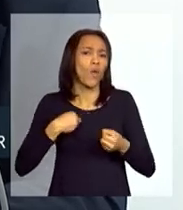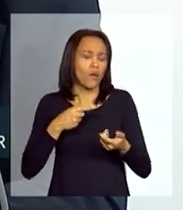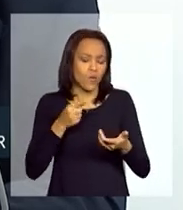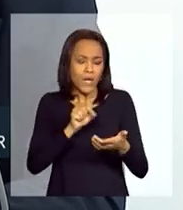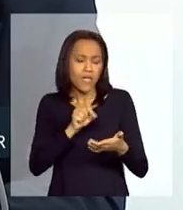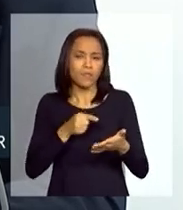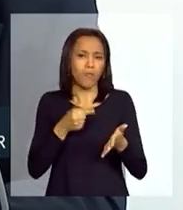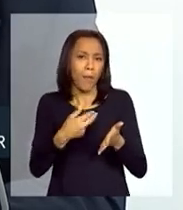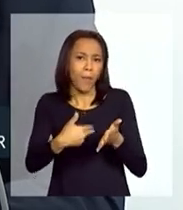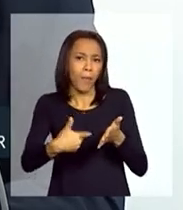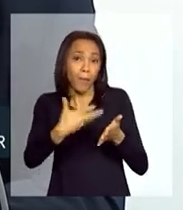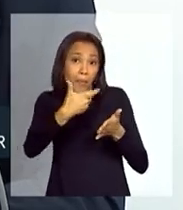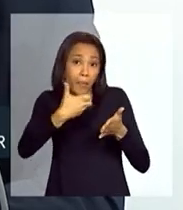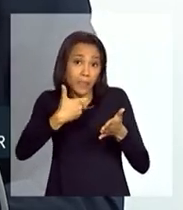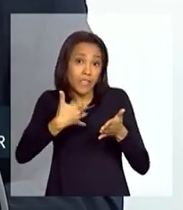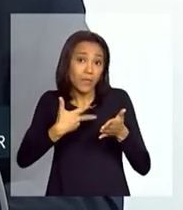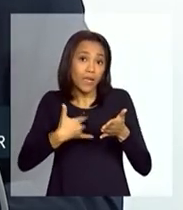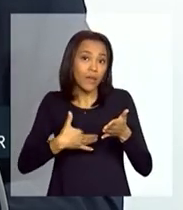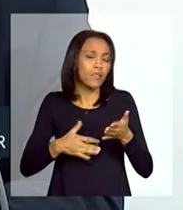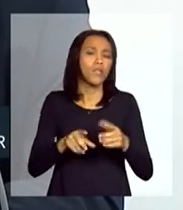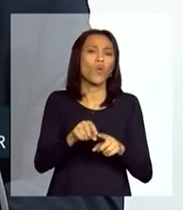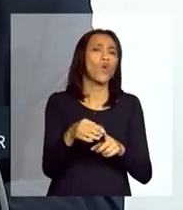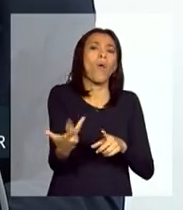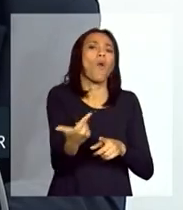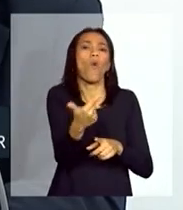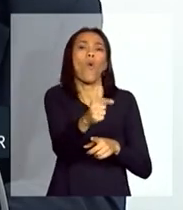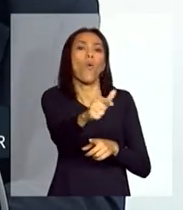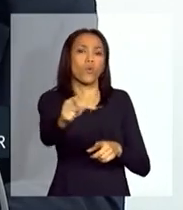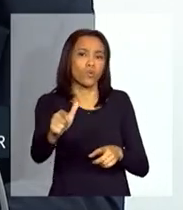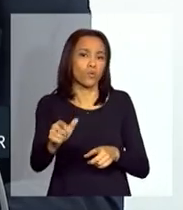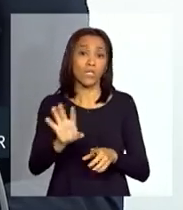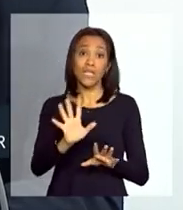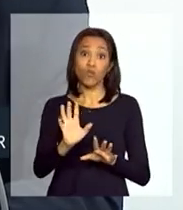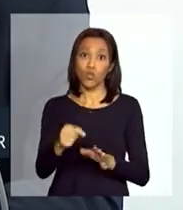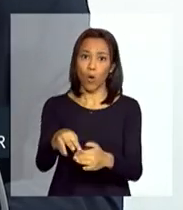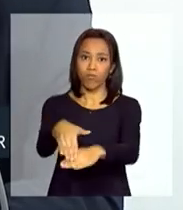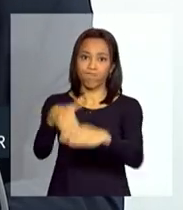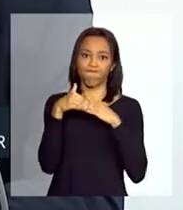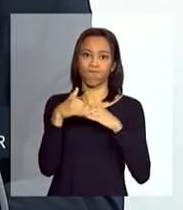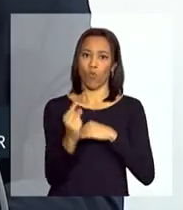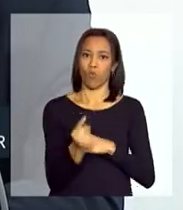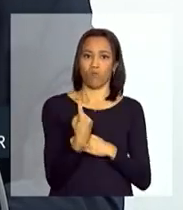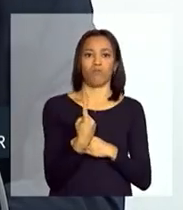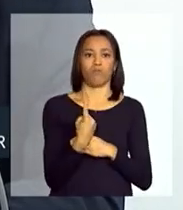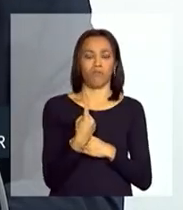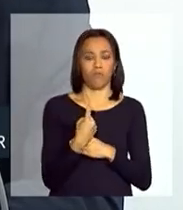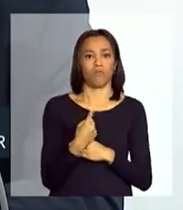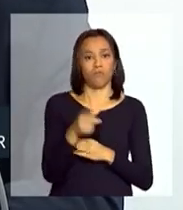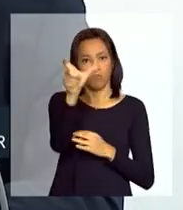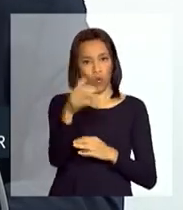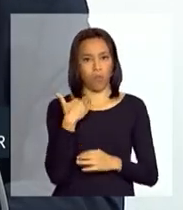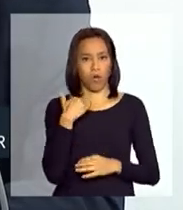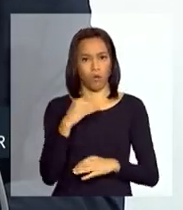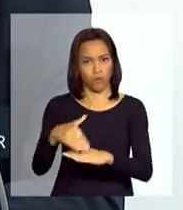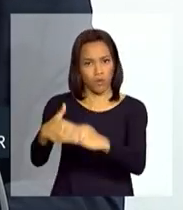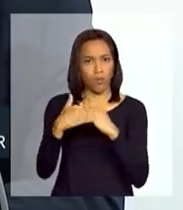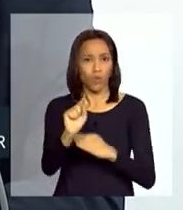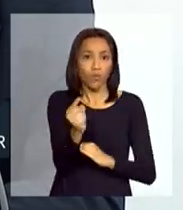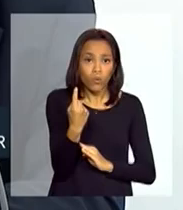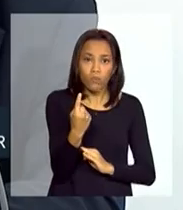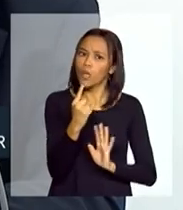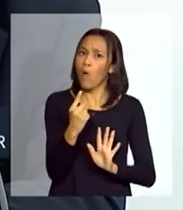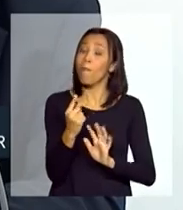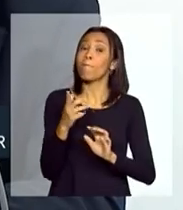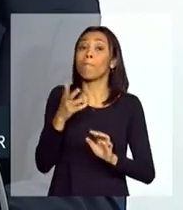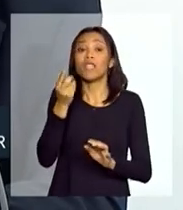os outros pacotes que eles têm disponível não apenas colocar Aquele pacote para aquele cliente não só isso colocar